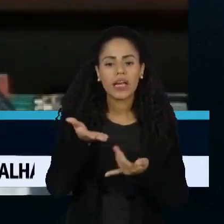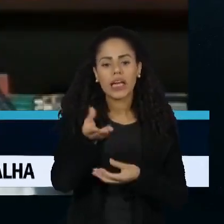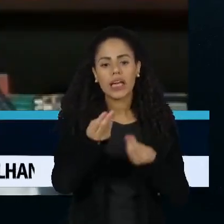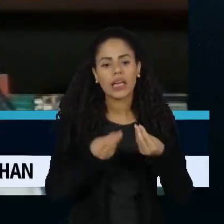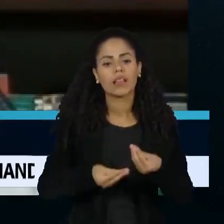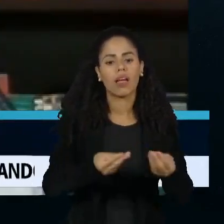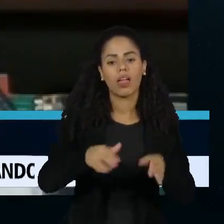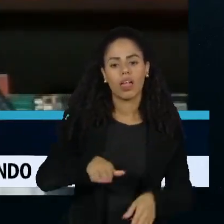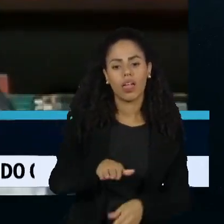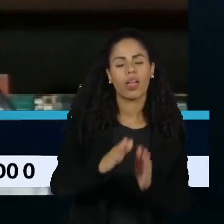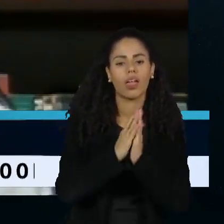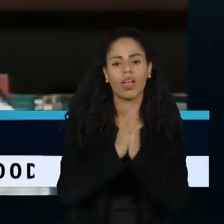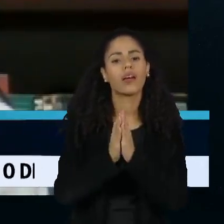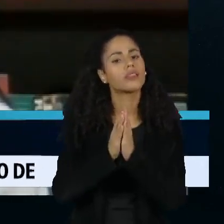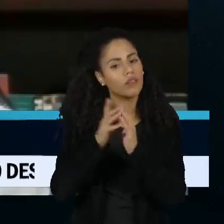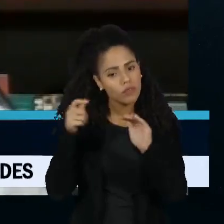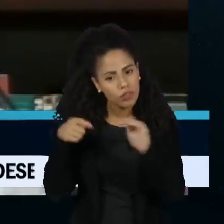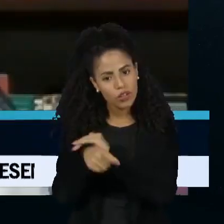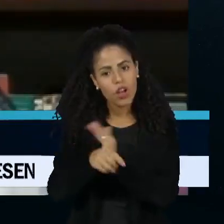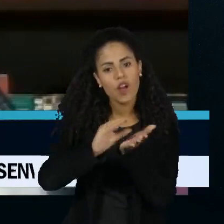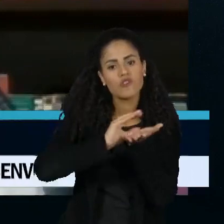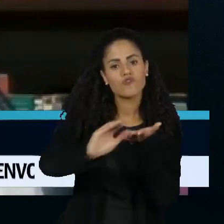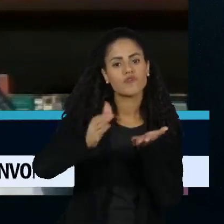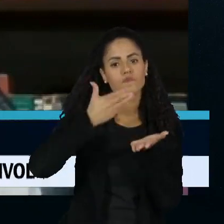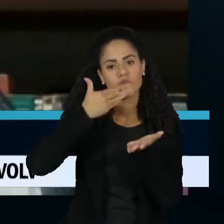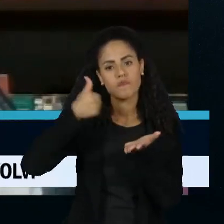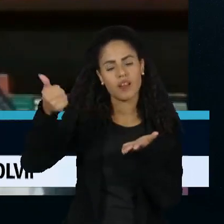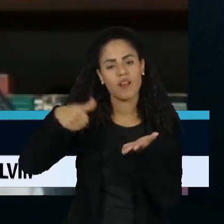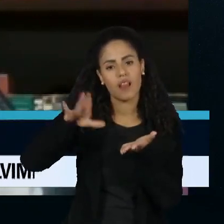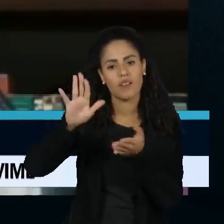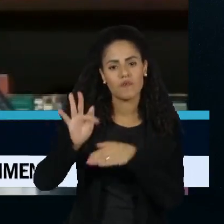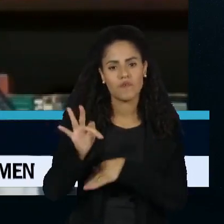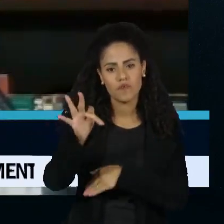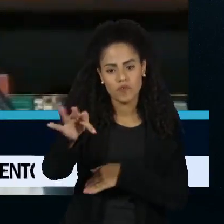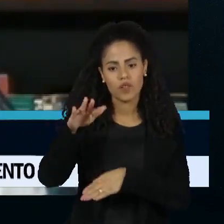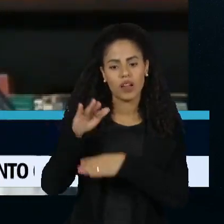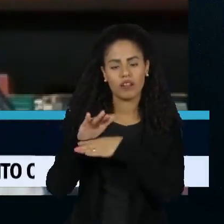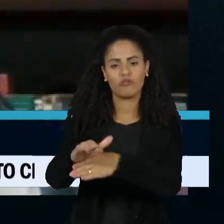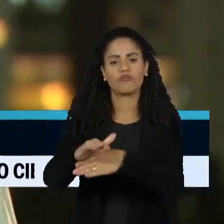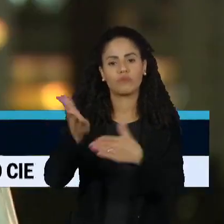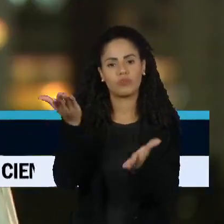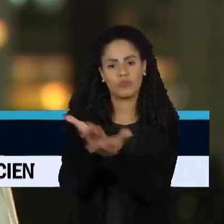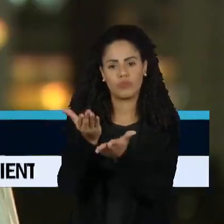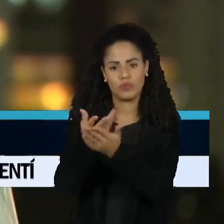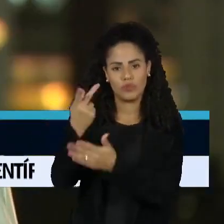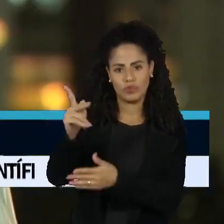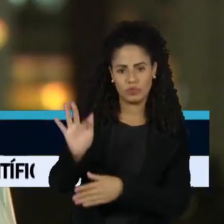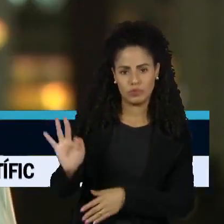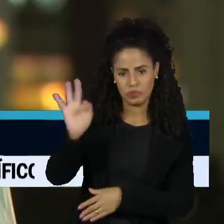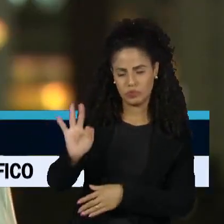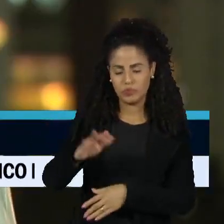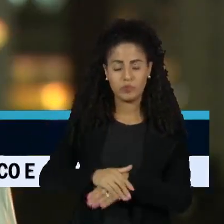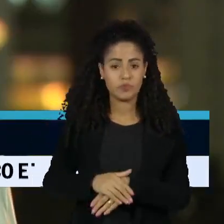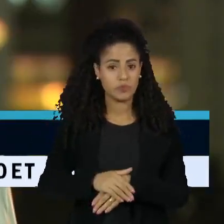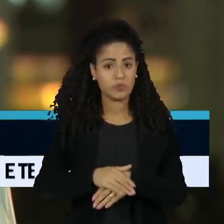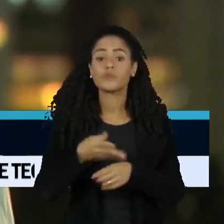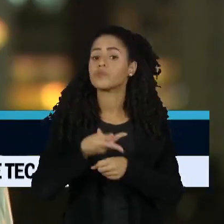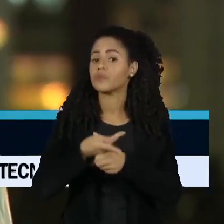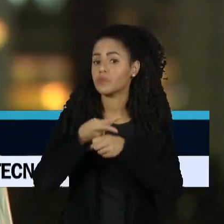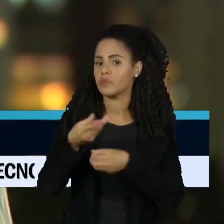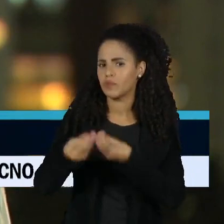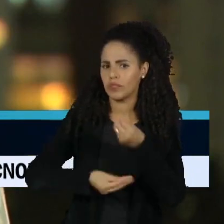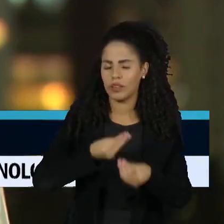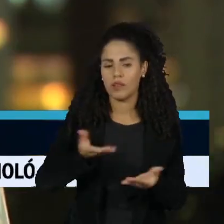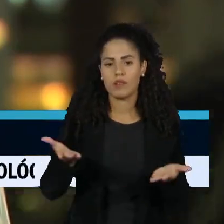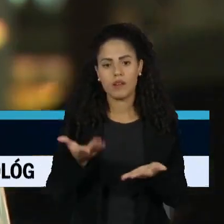vai contribuindo para esse fundo que vai construir o futuro dos nossos jovens. Acho muito positivo. Os títulos públicos federais funcionam